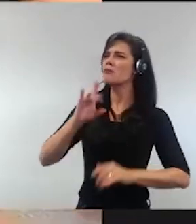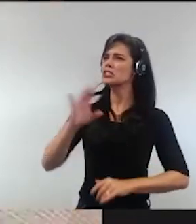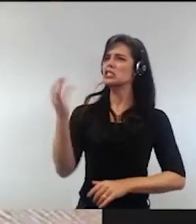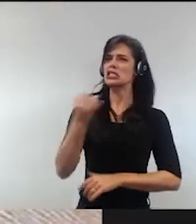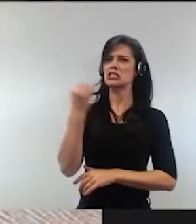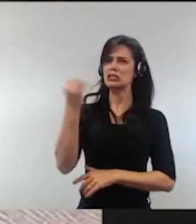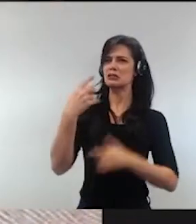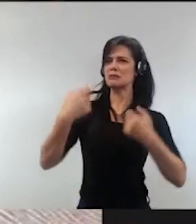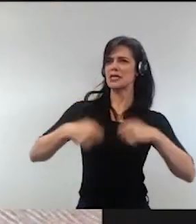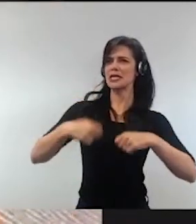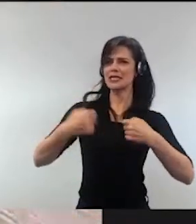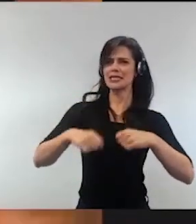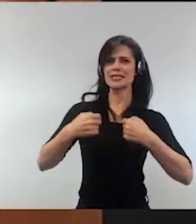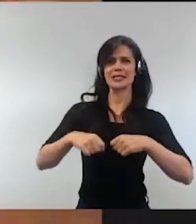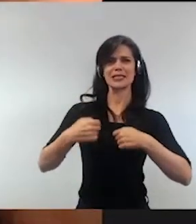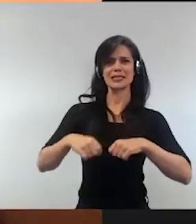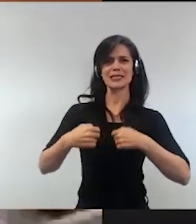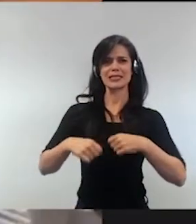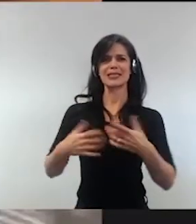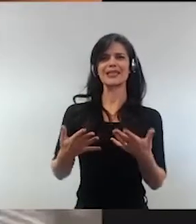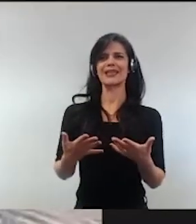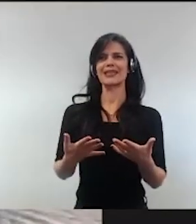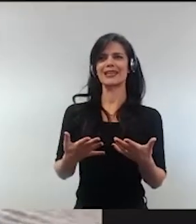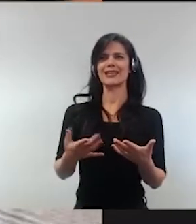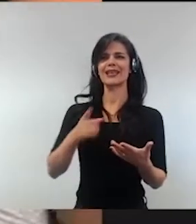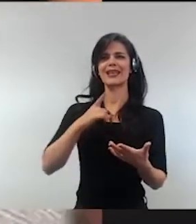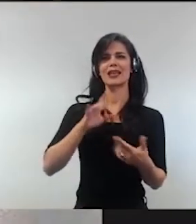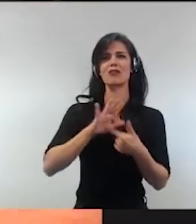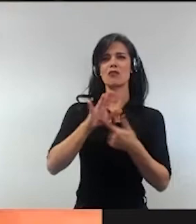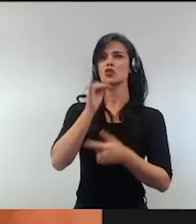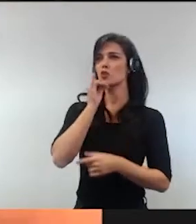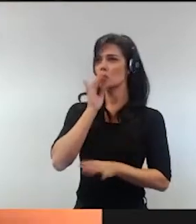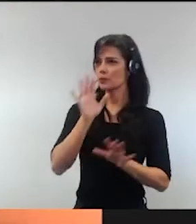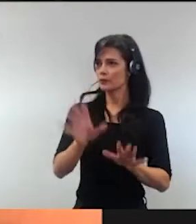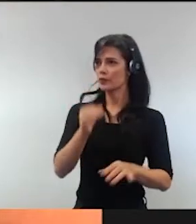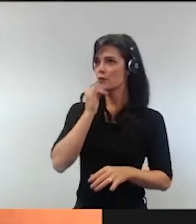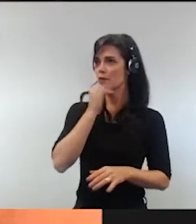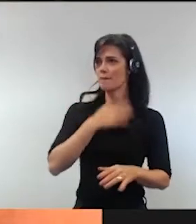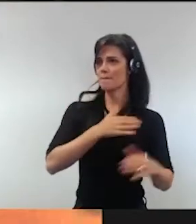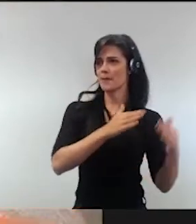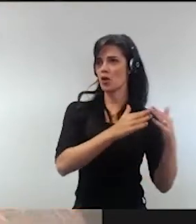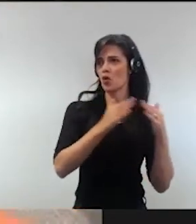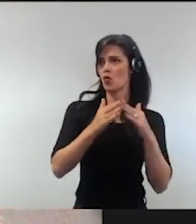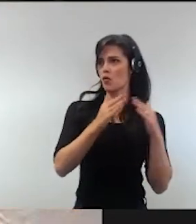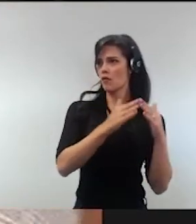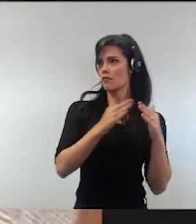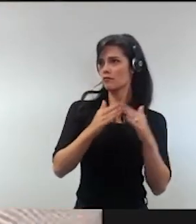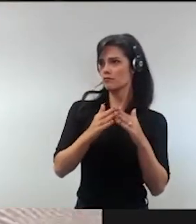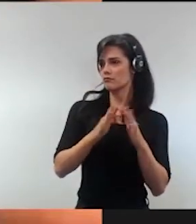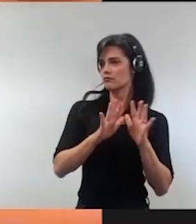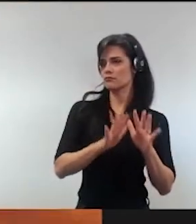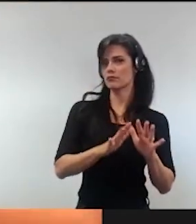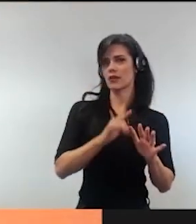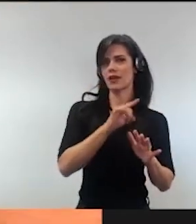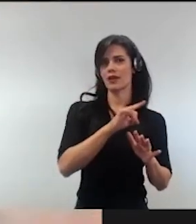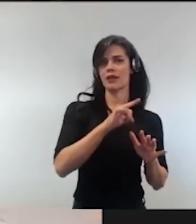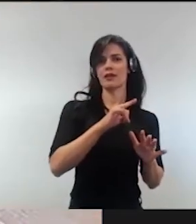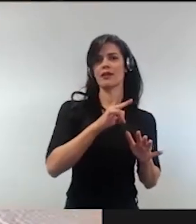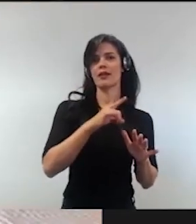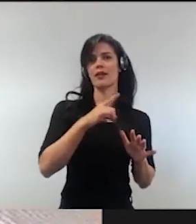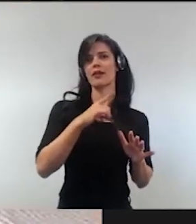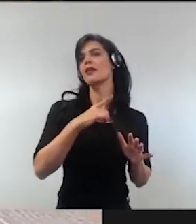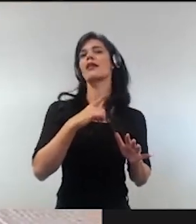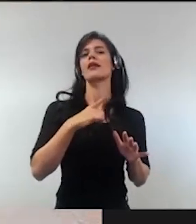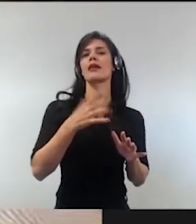importante, necessária, e vem com o seguinte exemplo. Ele fala, por exemplo, se o meu vizinho tem intenções a respeito de uma vaca que é